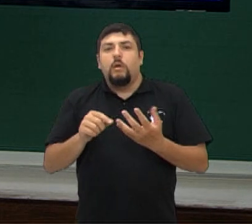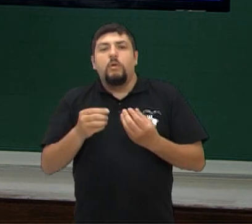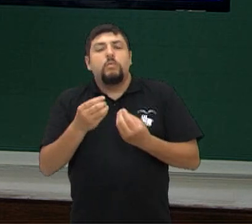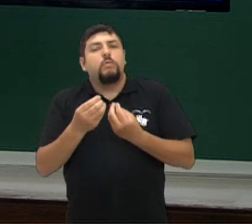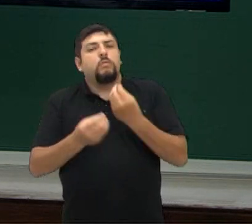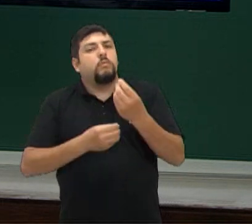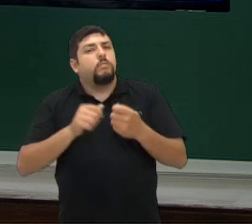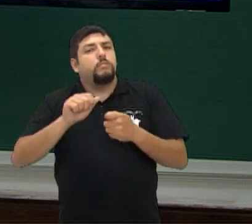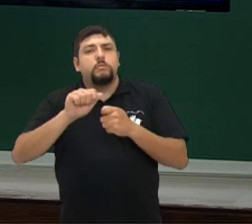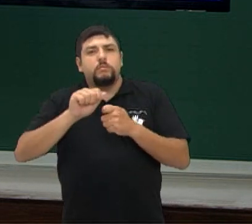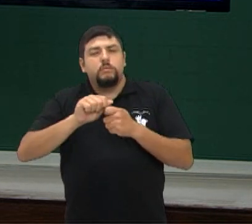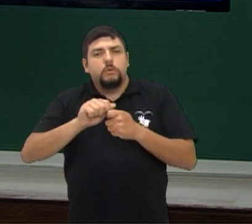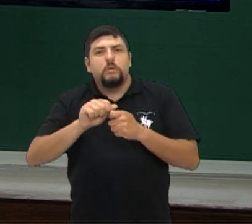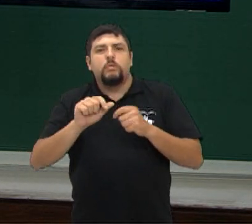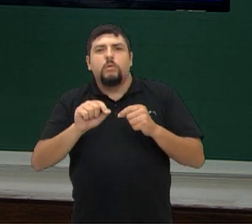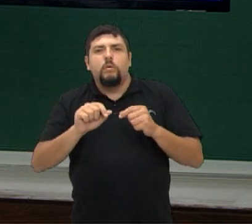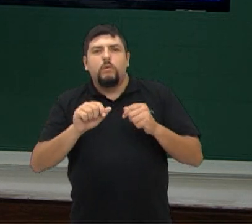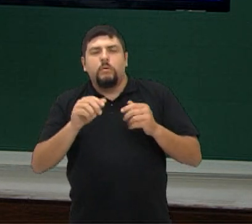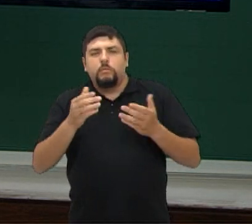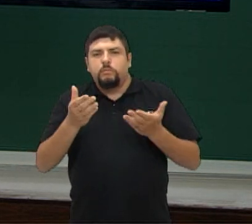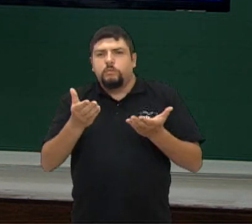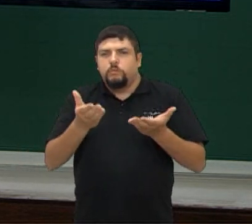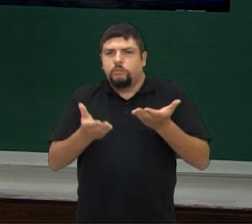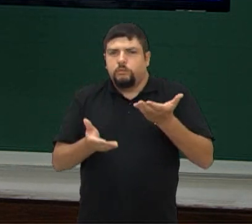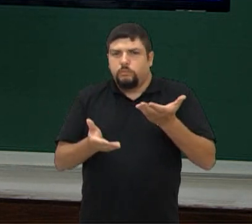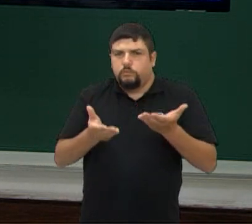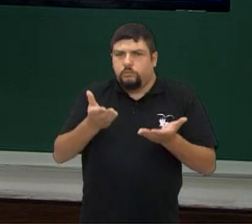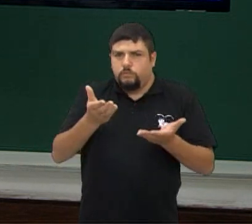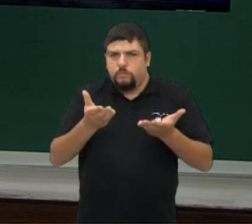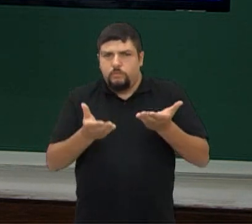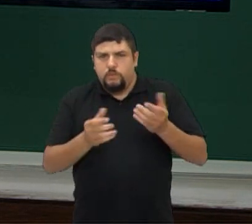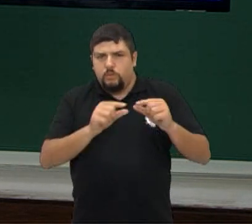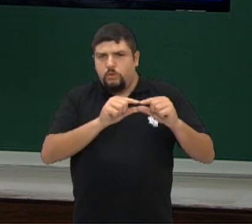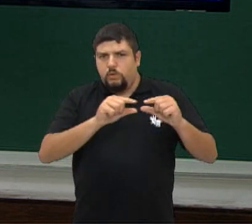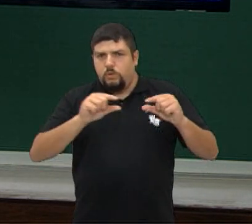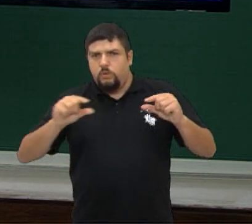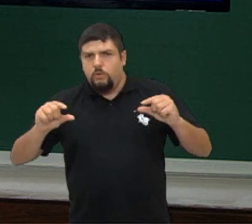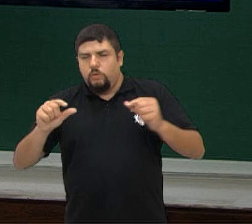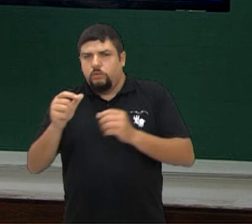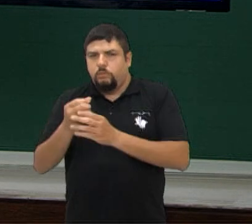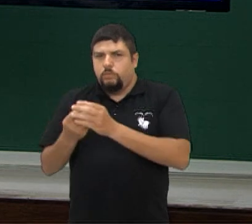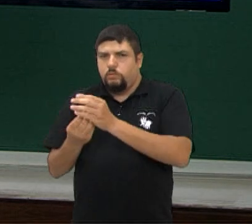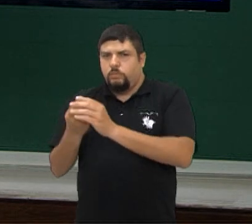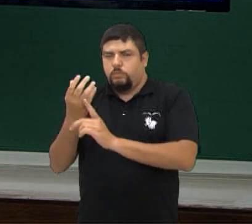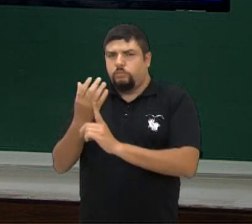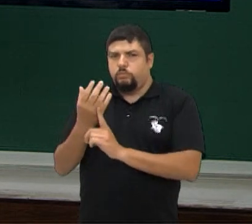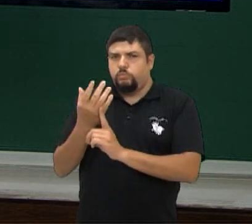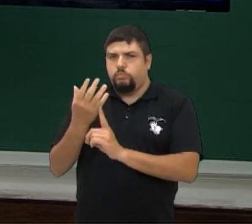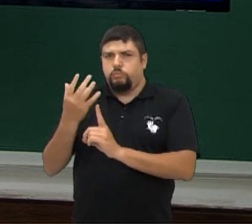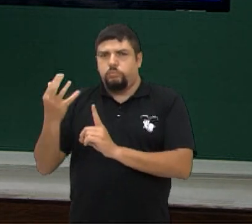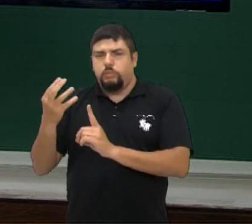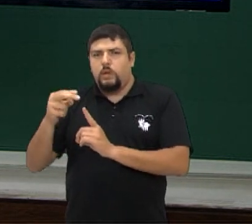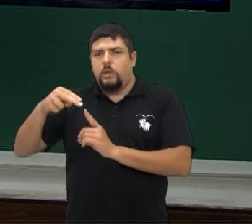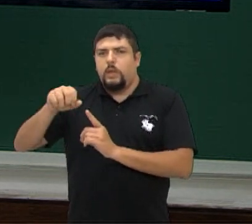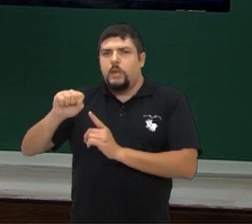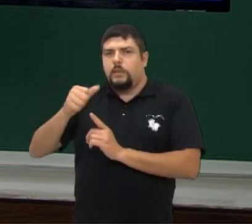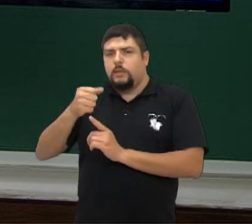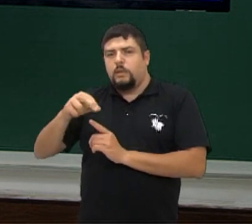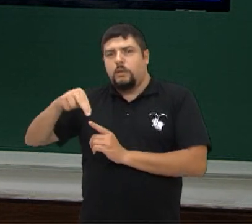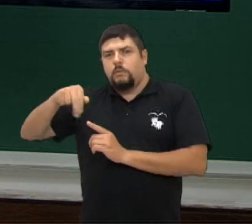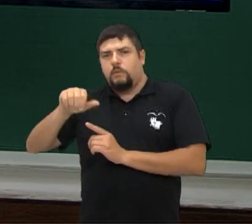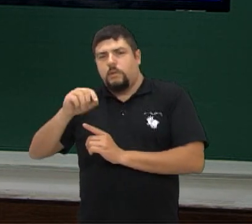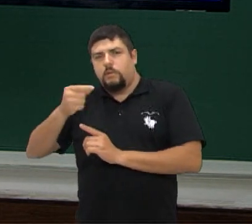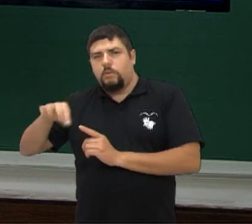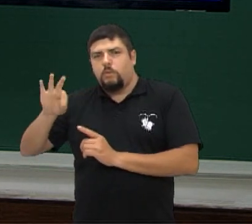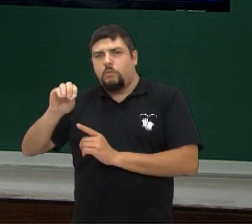ser feito para deslocar o equilíbrio da reação no sentido da formação de gases não tóxicos, ou seja, para esse